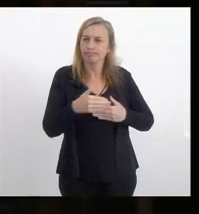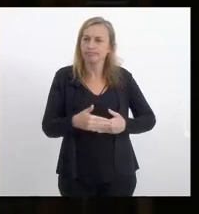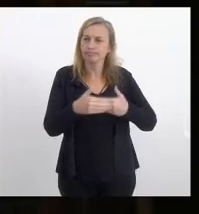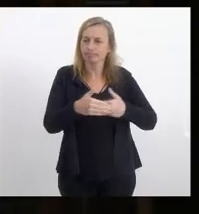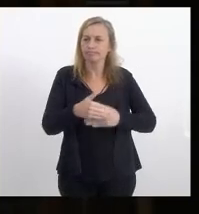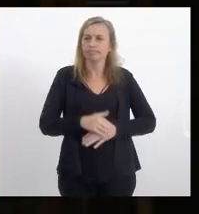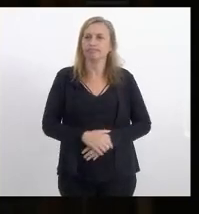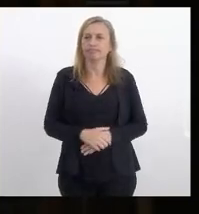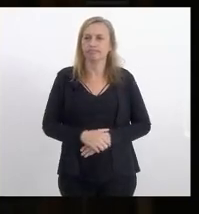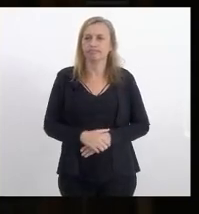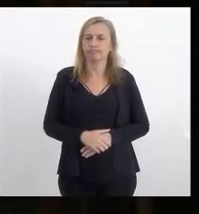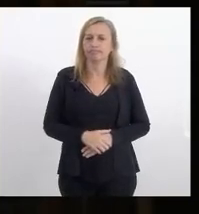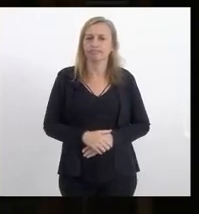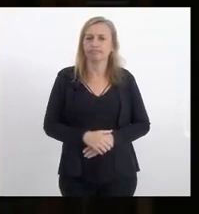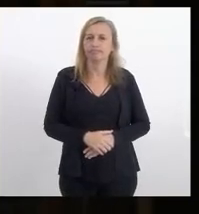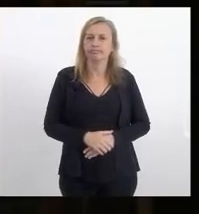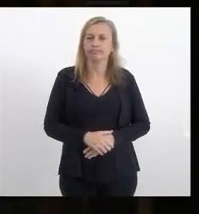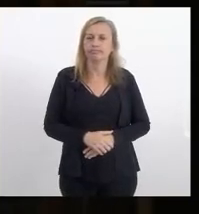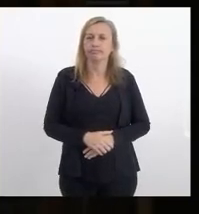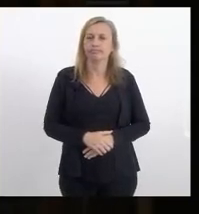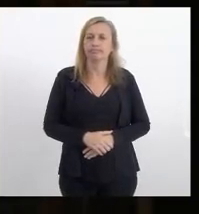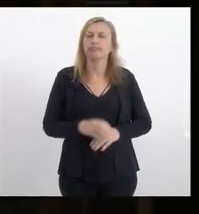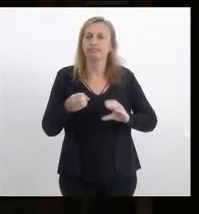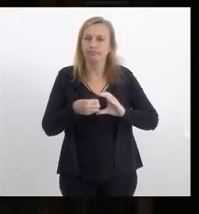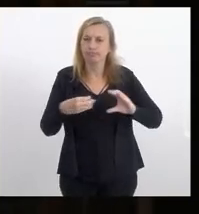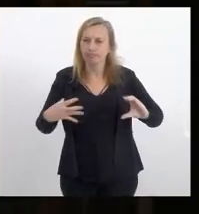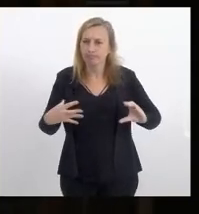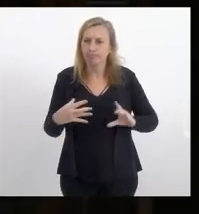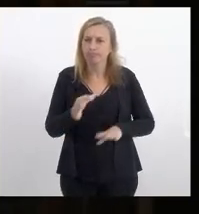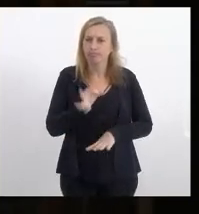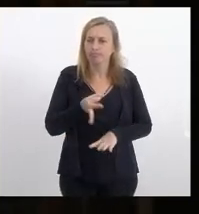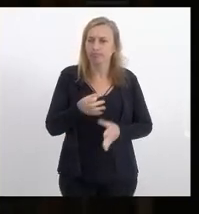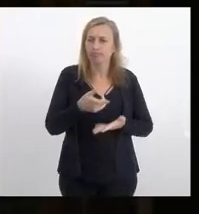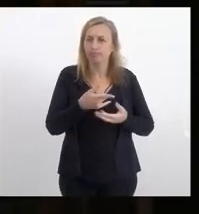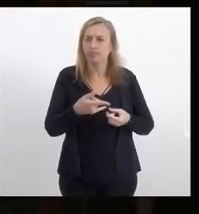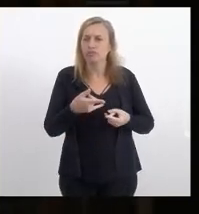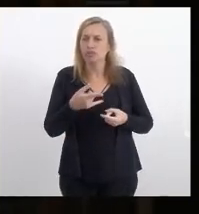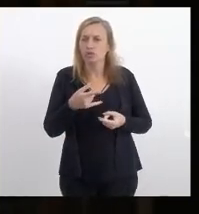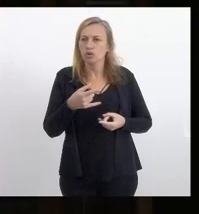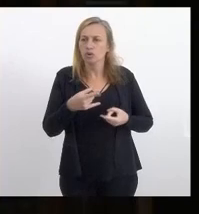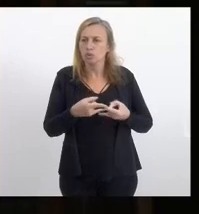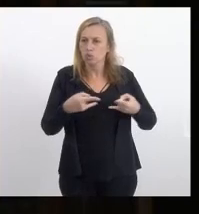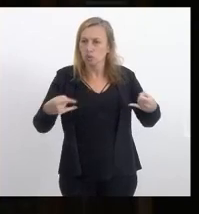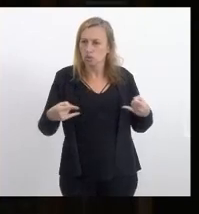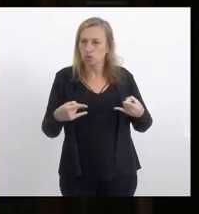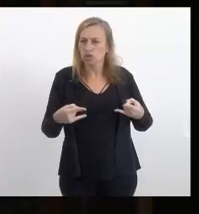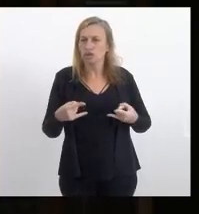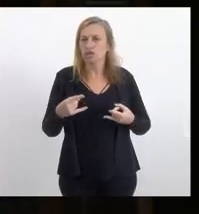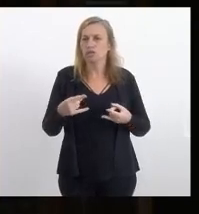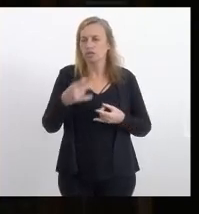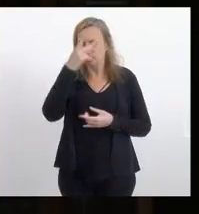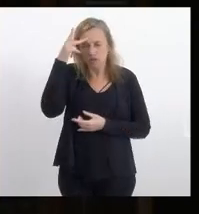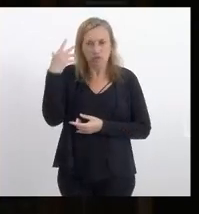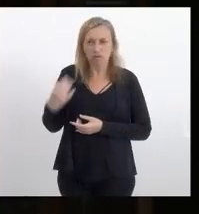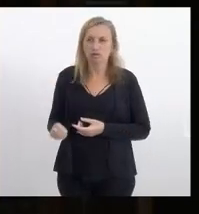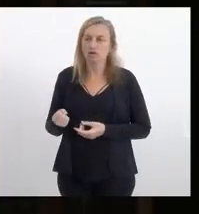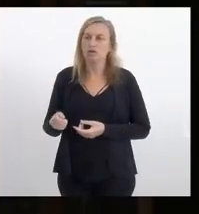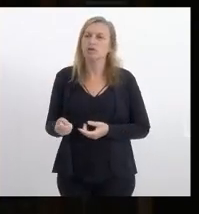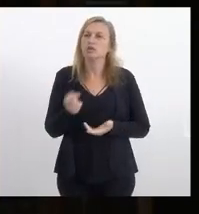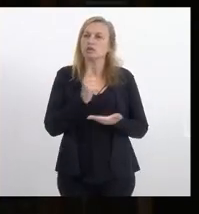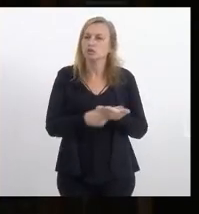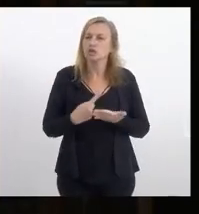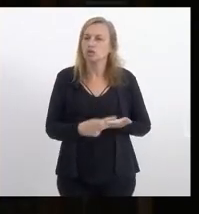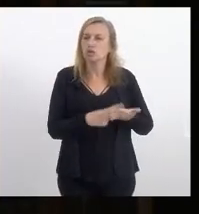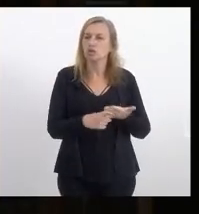Avante faça a caracterização do contracheque das pensionistas de acordo com a remuneração